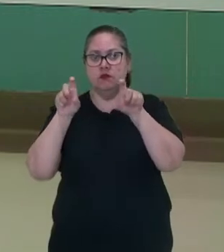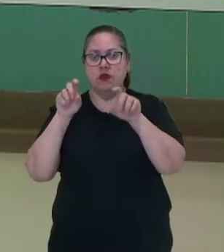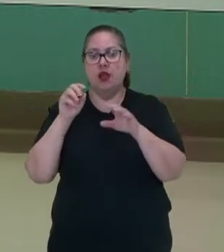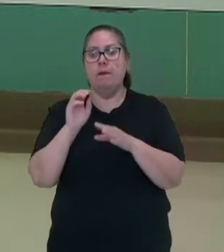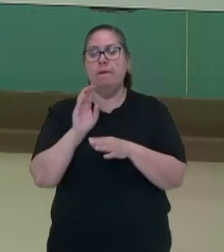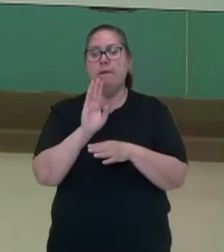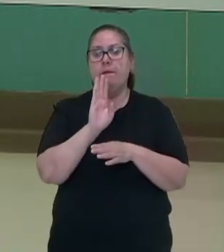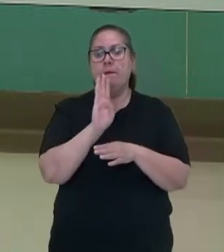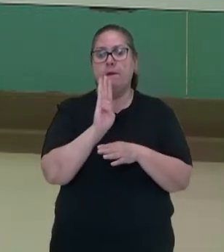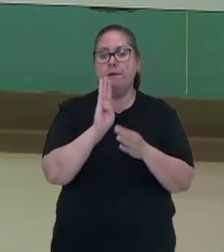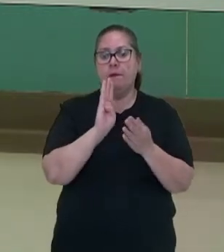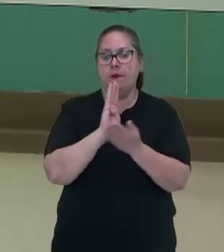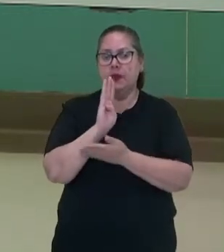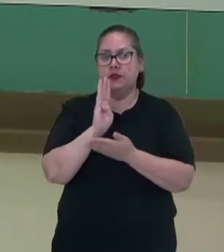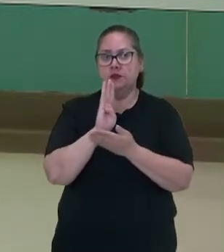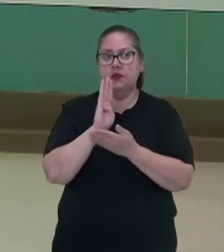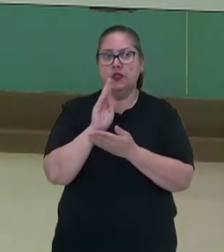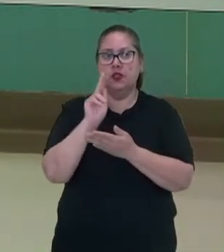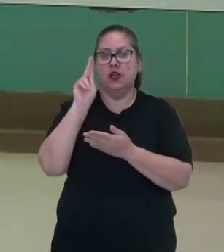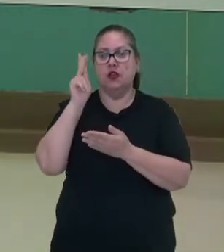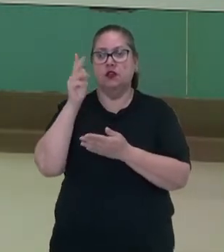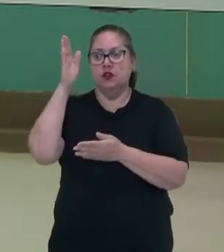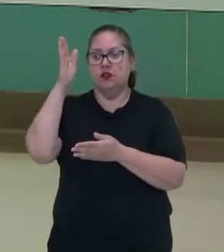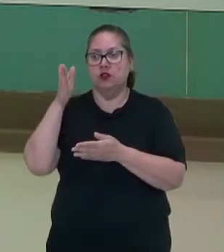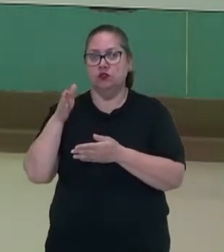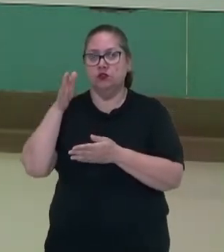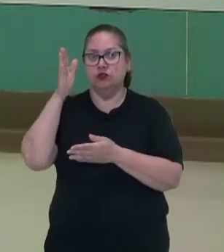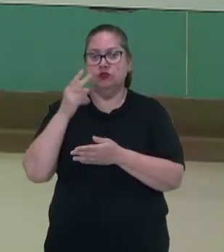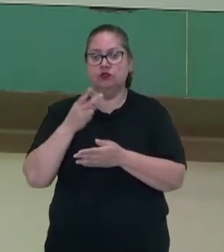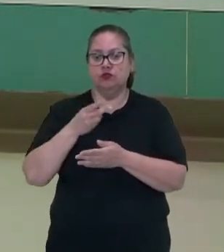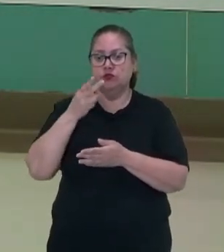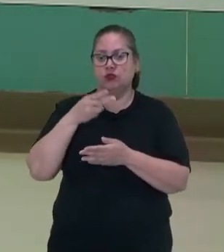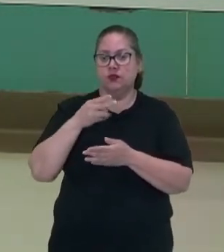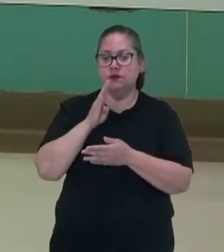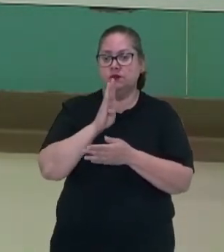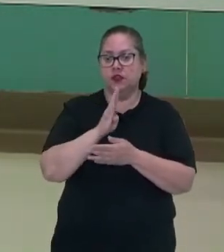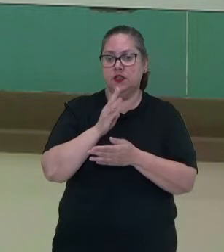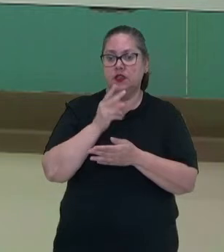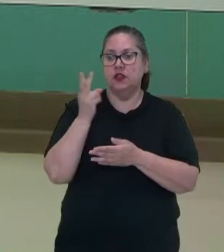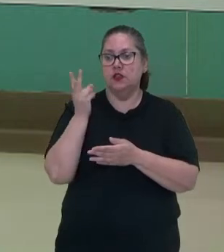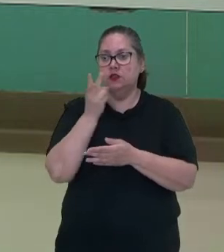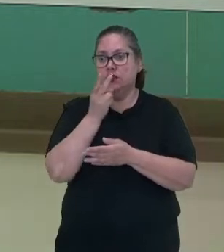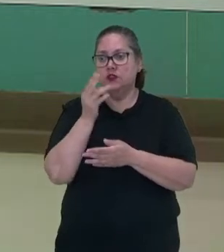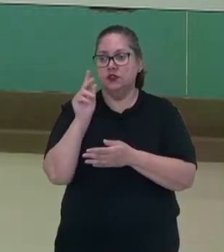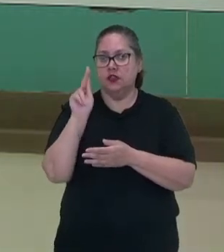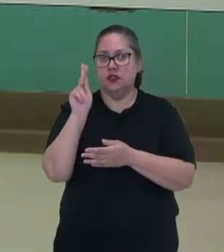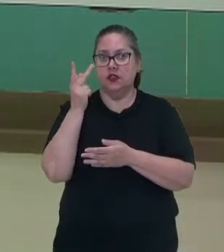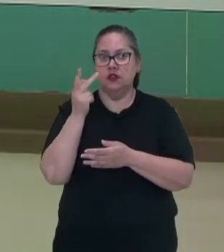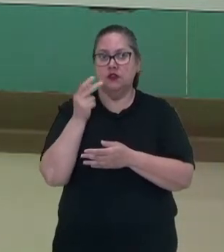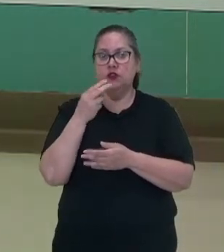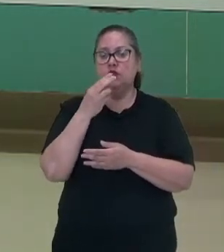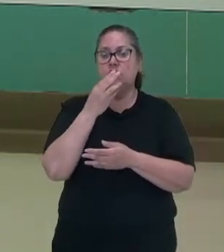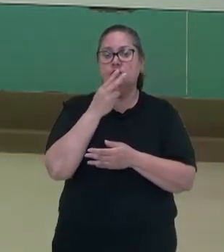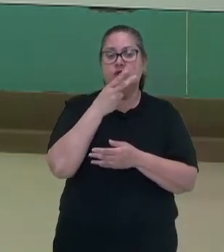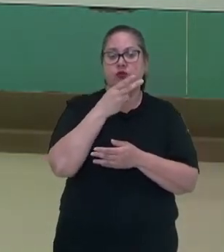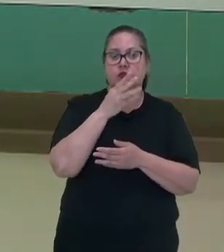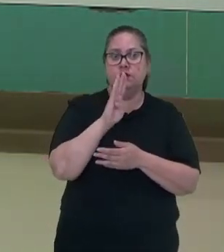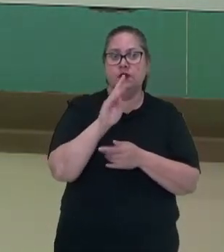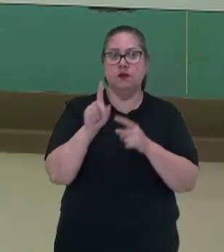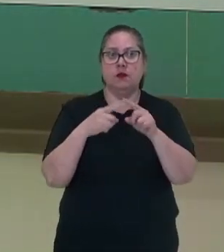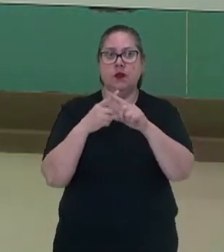altura H. Então, o perímetro soma de todos os lados, eu tenho 2 lados B, 2 lados H. Então, 2B mais